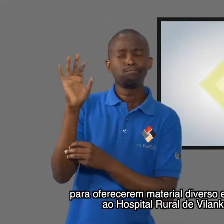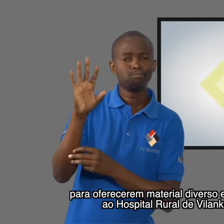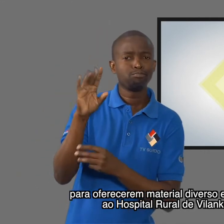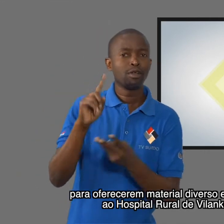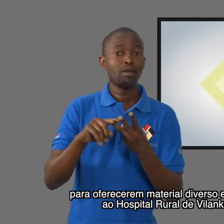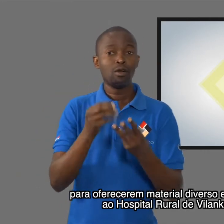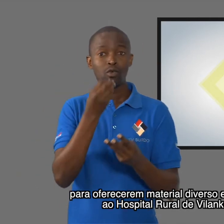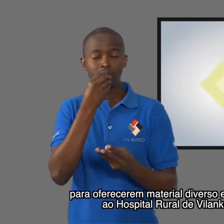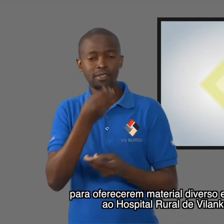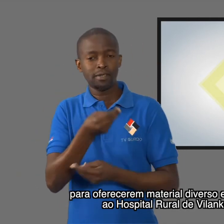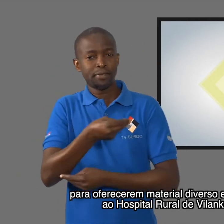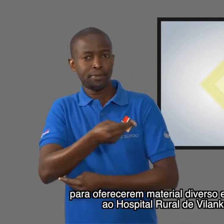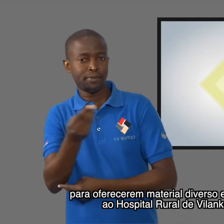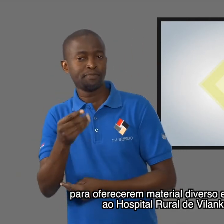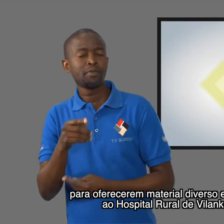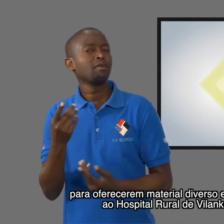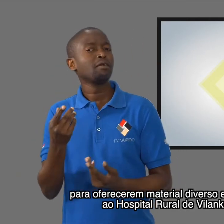Vilanculo.